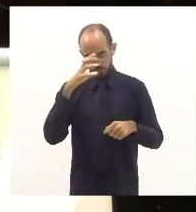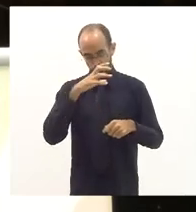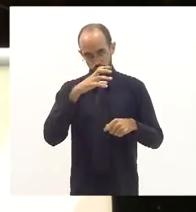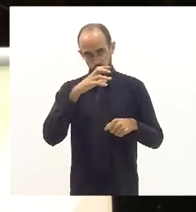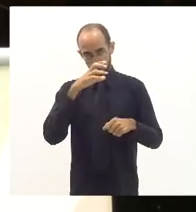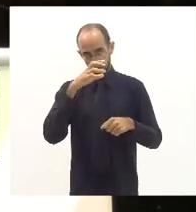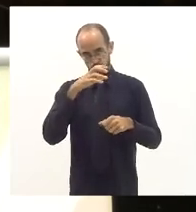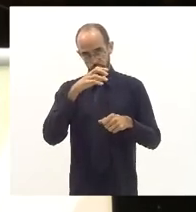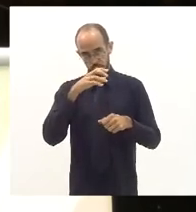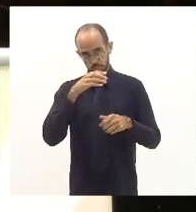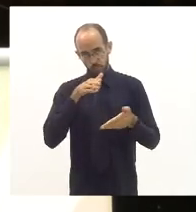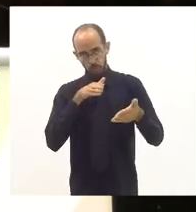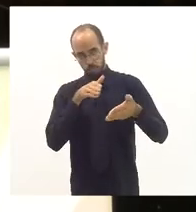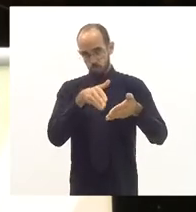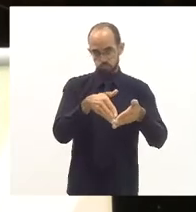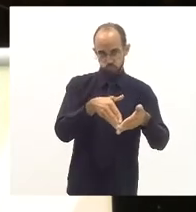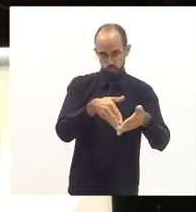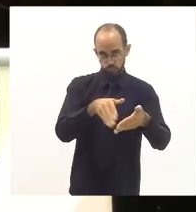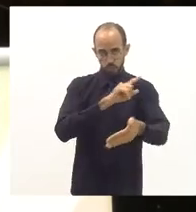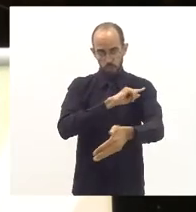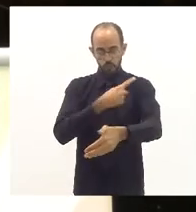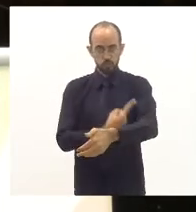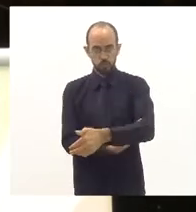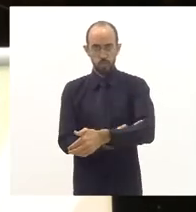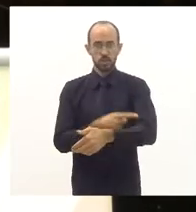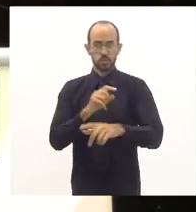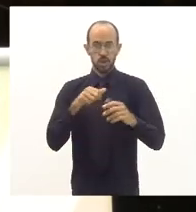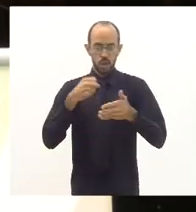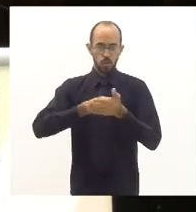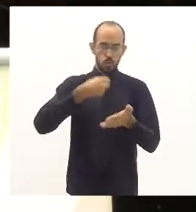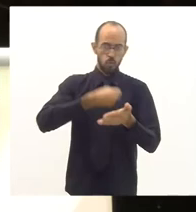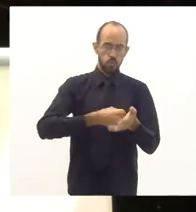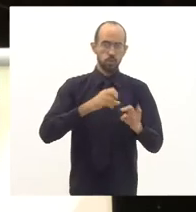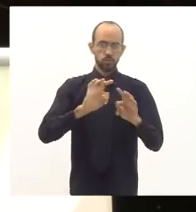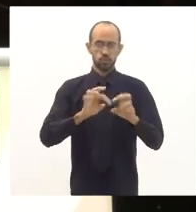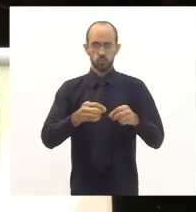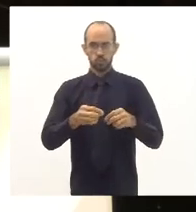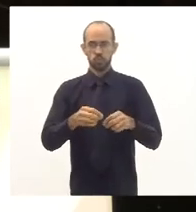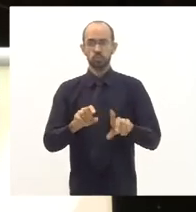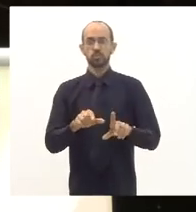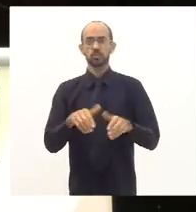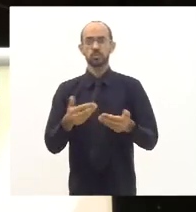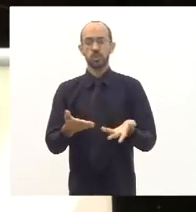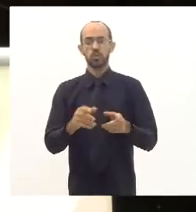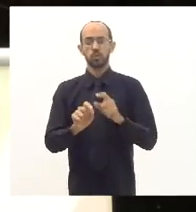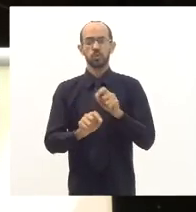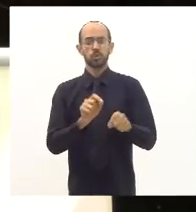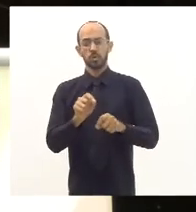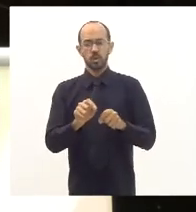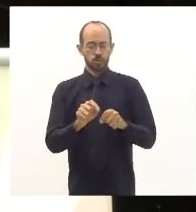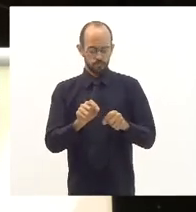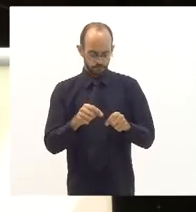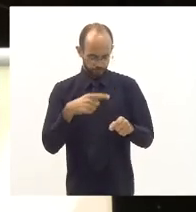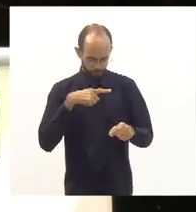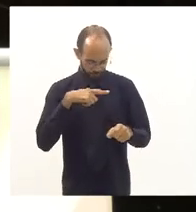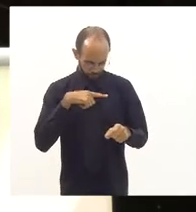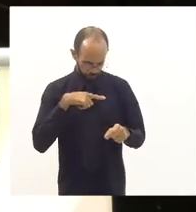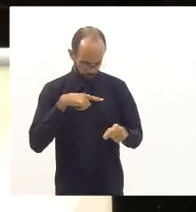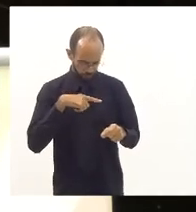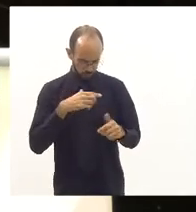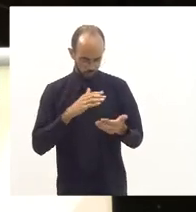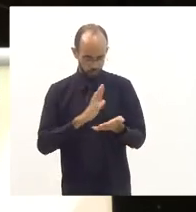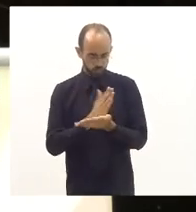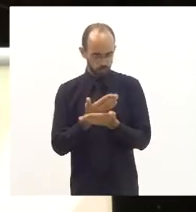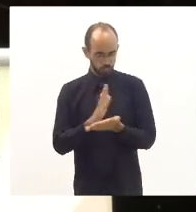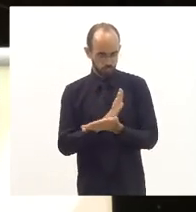para fortalecer a luta de todos aqui. Então, temos tido algumas